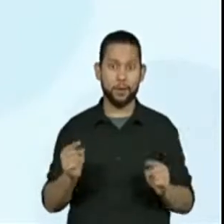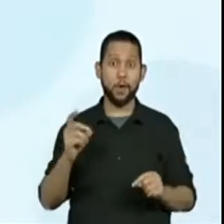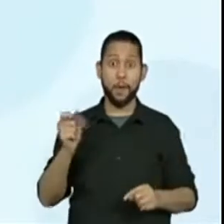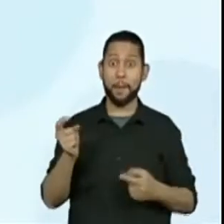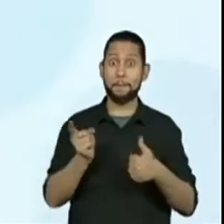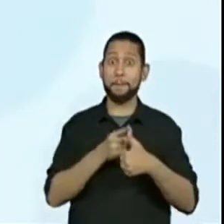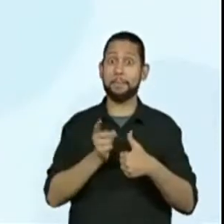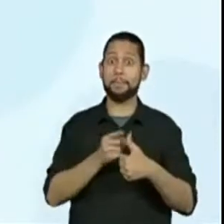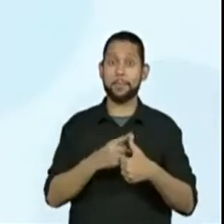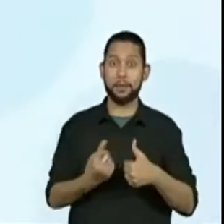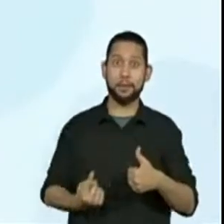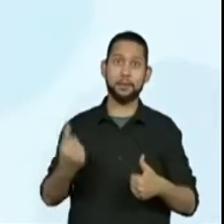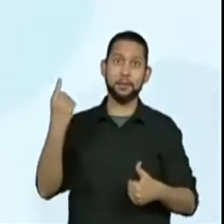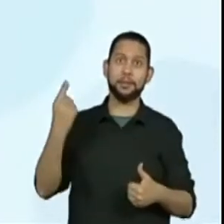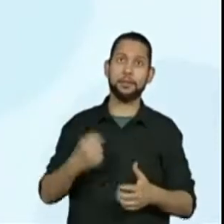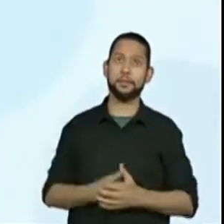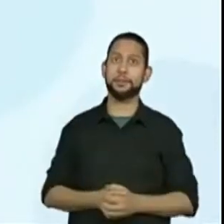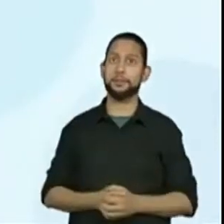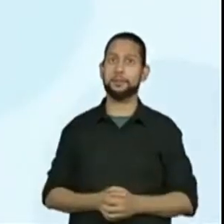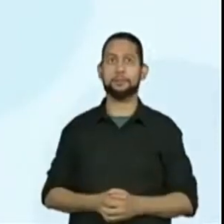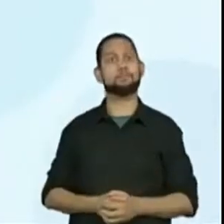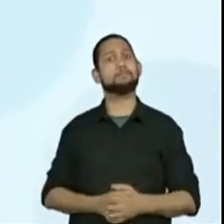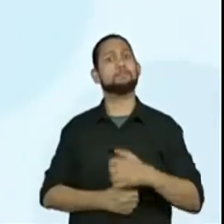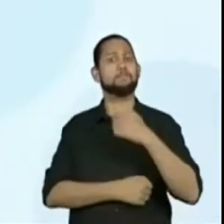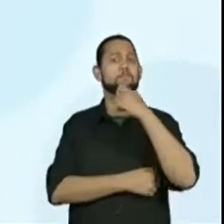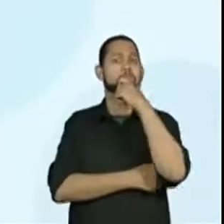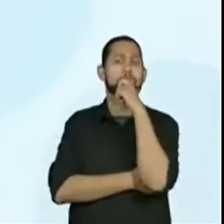primeira escala que eles vão ter que representar.